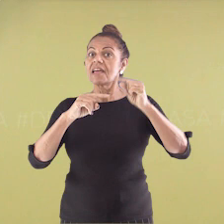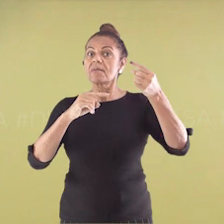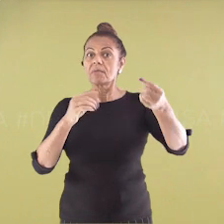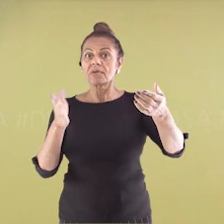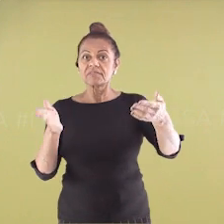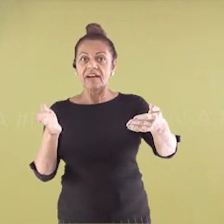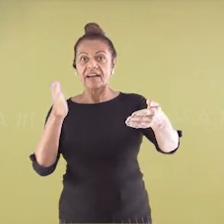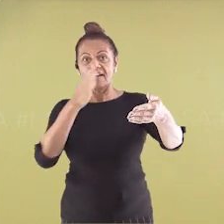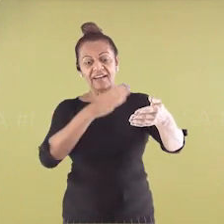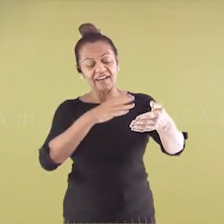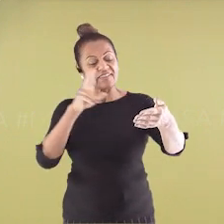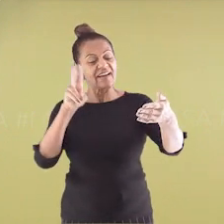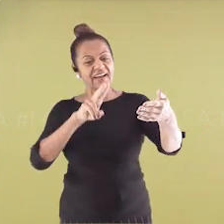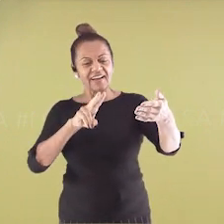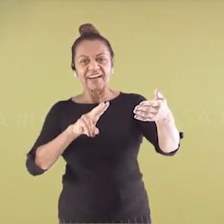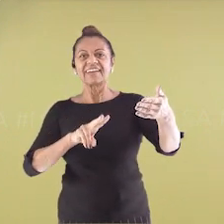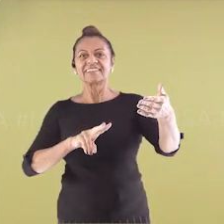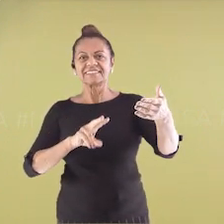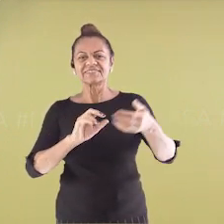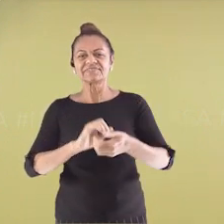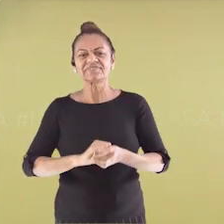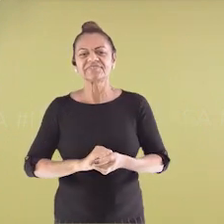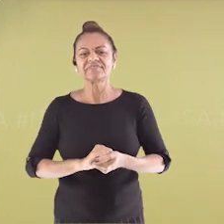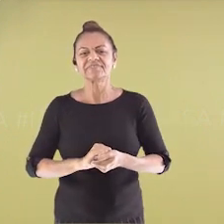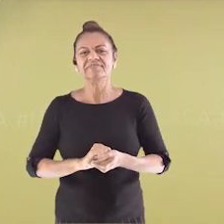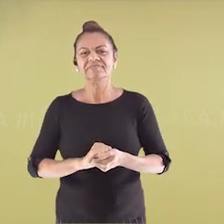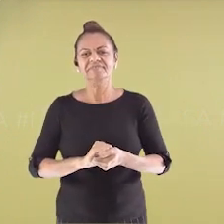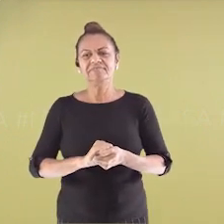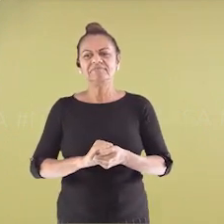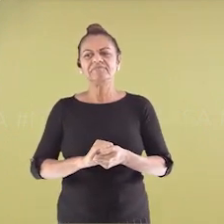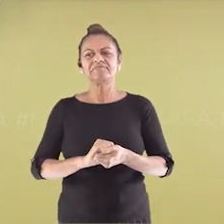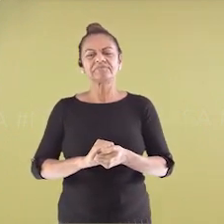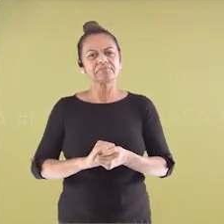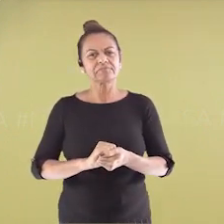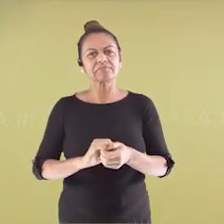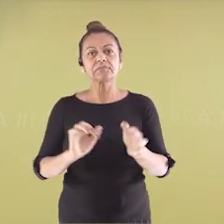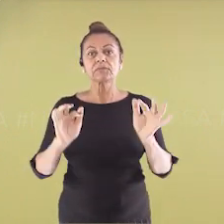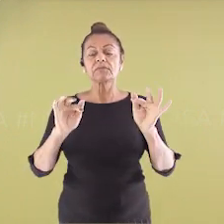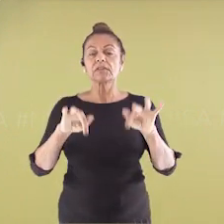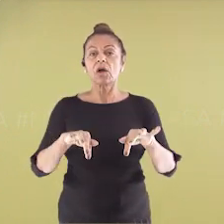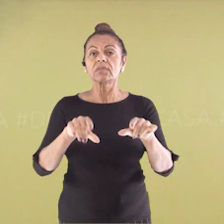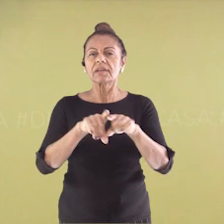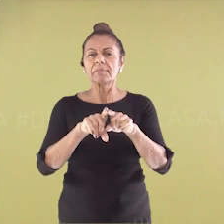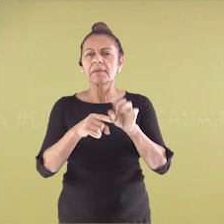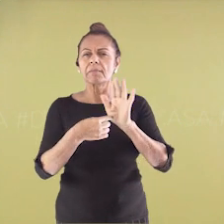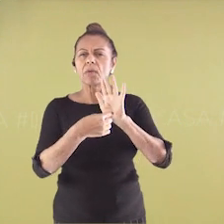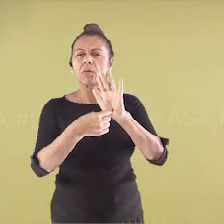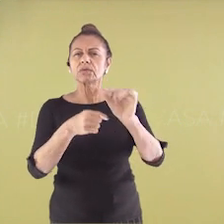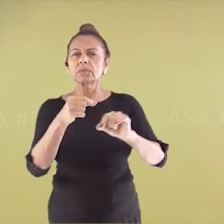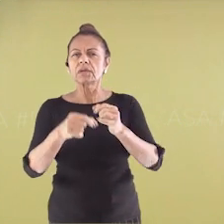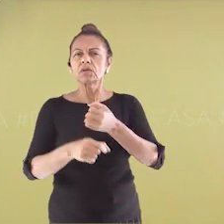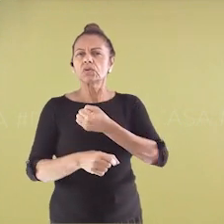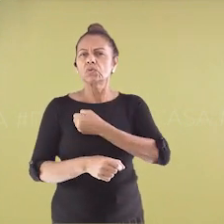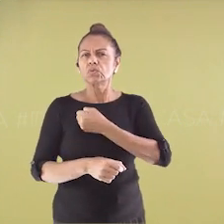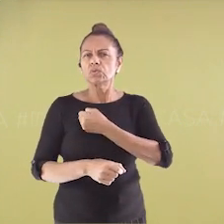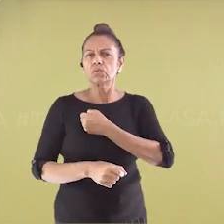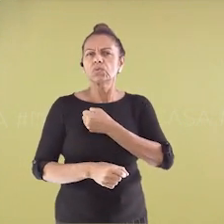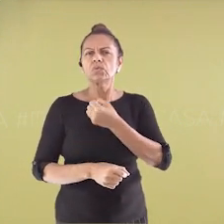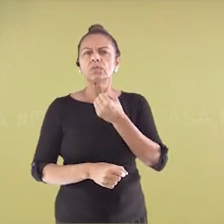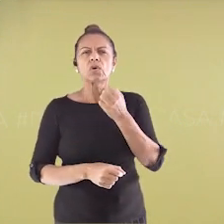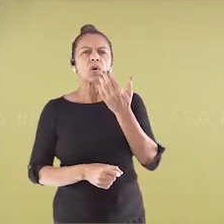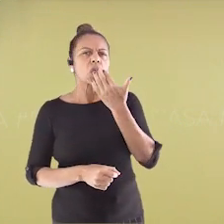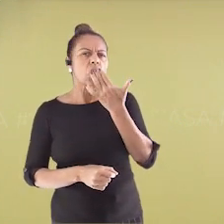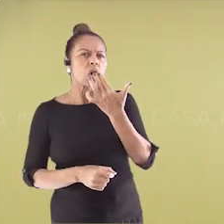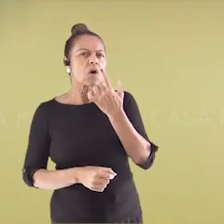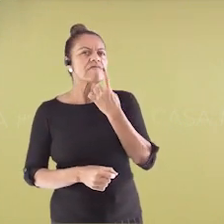para chamar o leitor para a matéria, trazendo um resumo, um gostinho do que está escrito. E, no fim do texto da